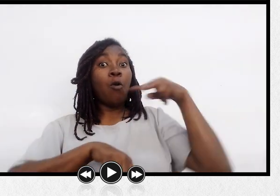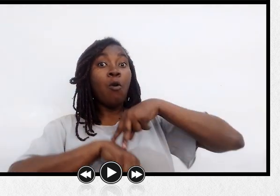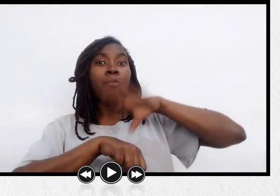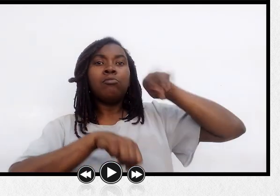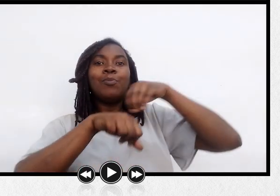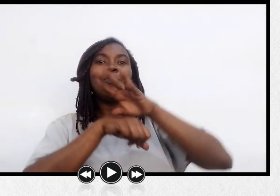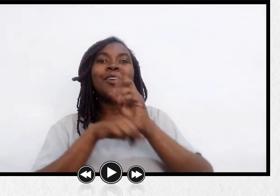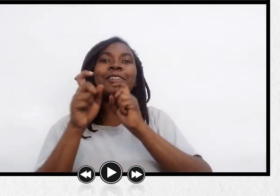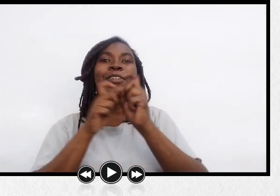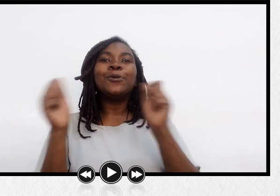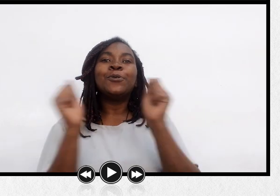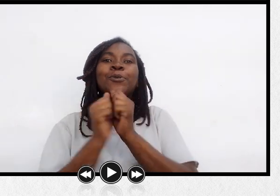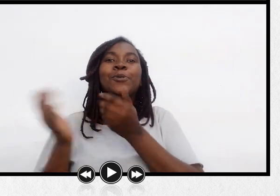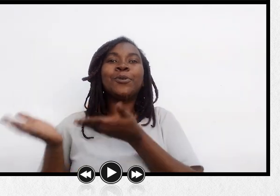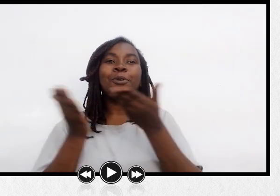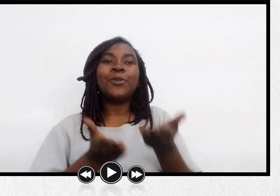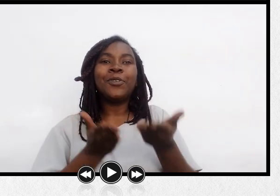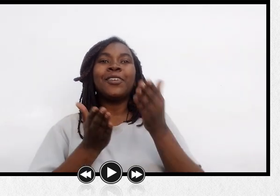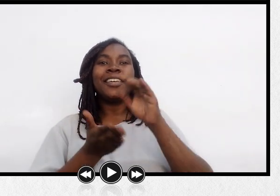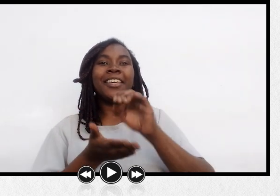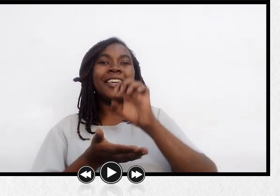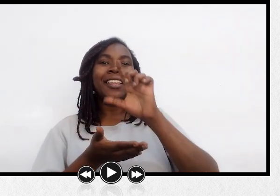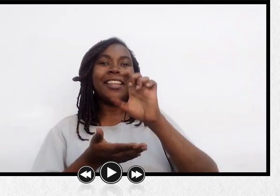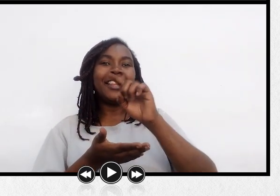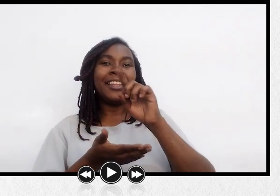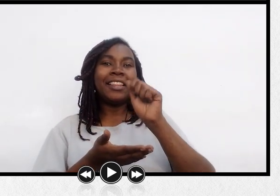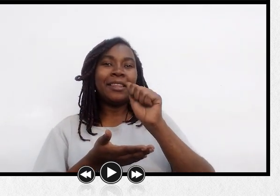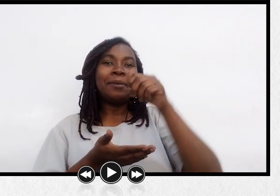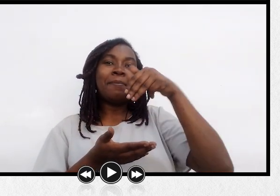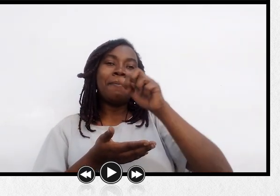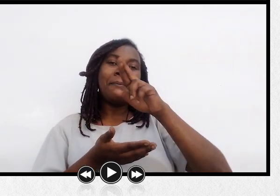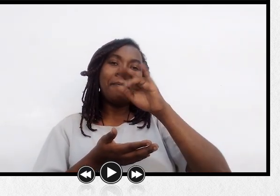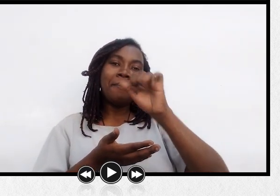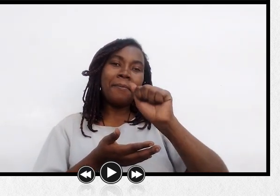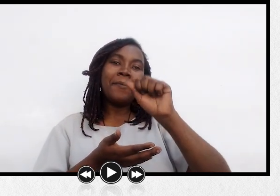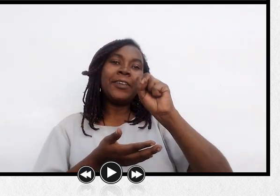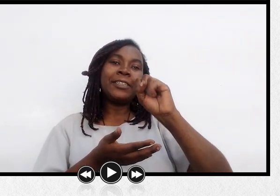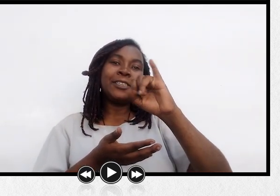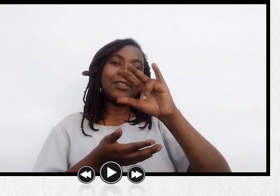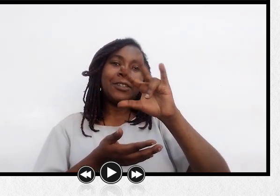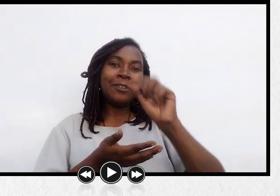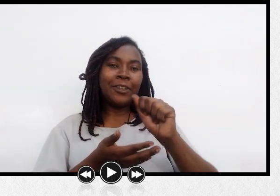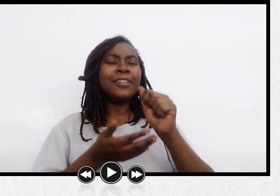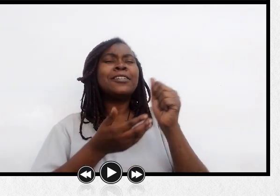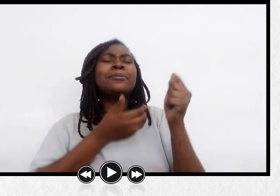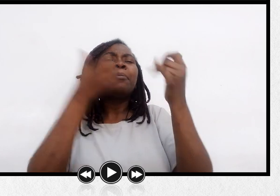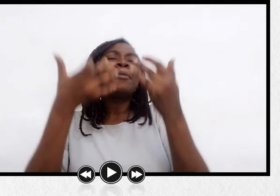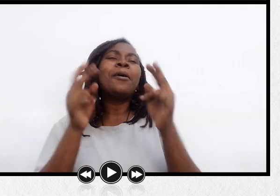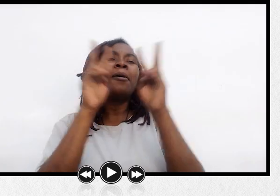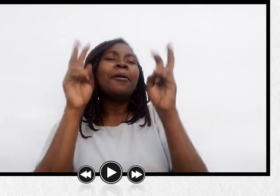debate com a nossa convidada Eleusa Maria da Silva. Aí nós vamos falar um pouco sobre os comitês de bacia